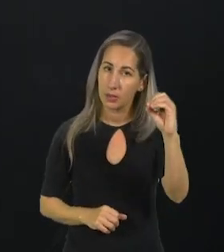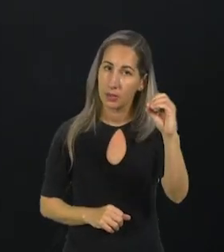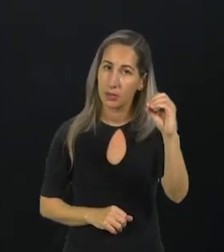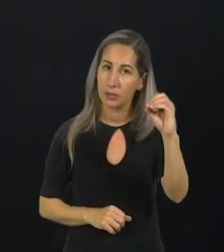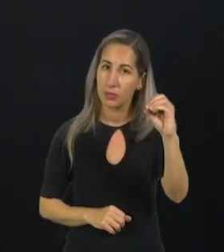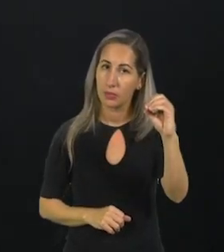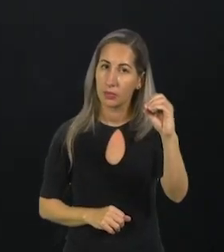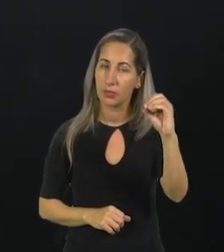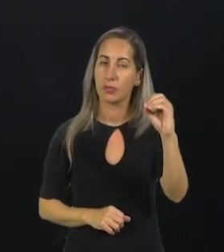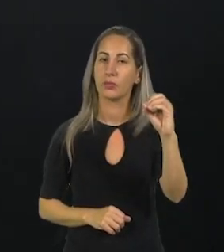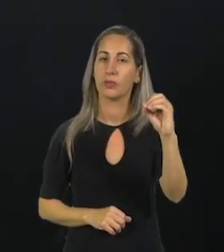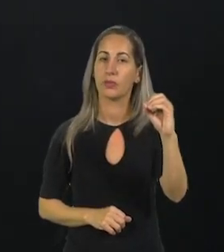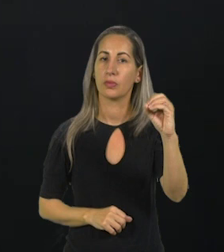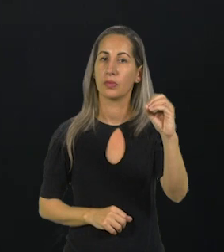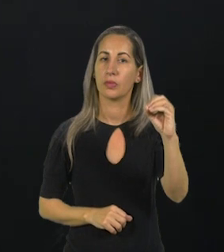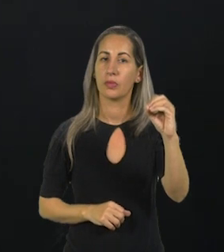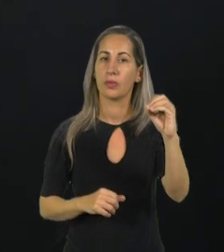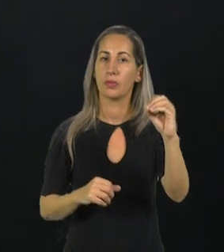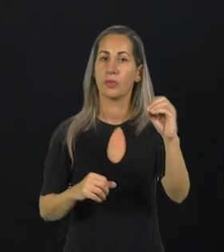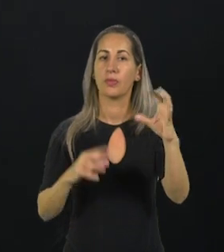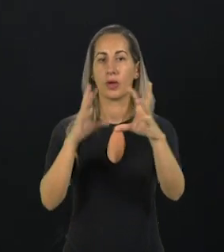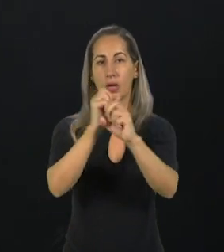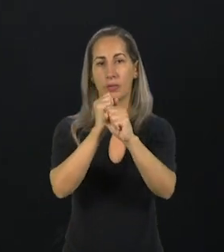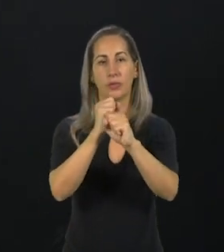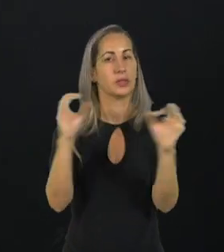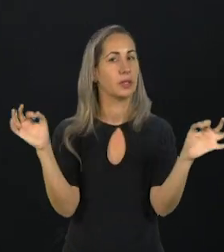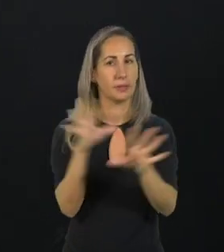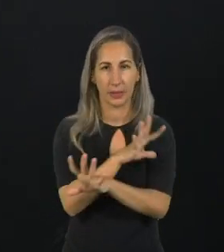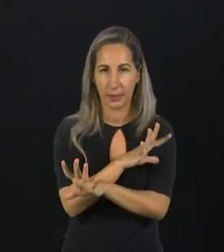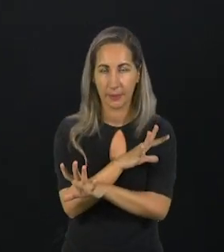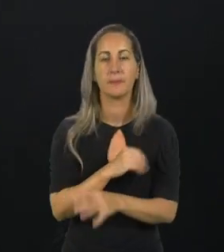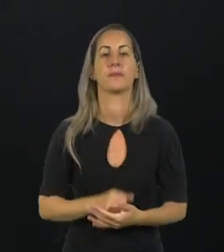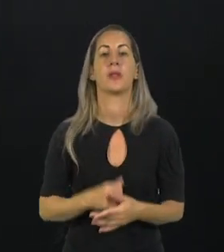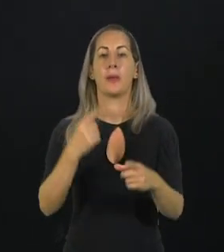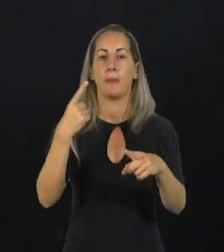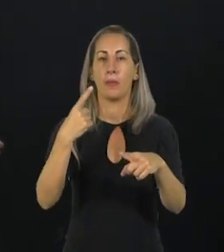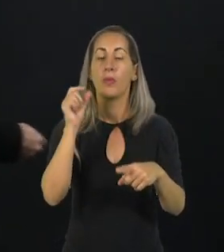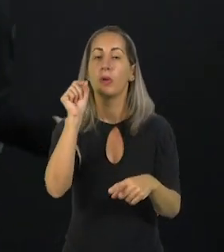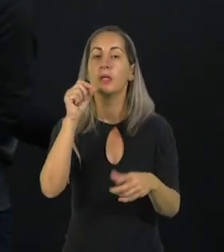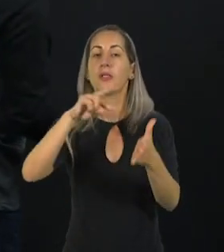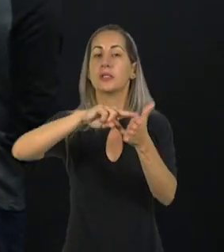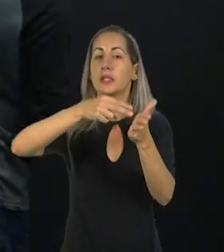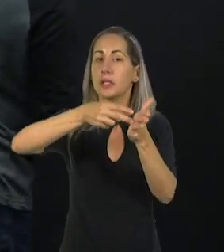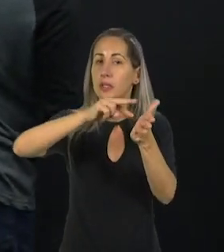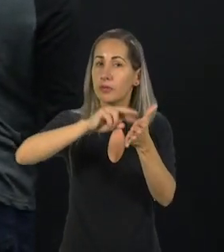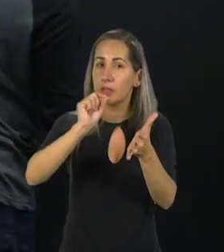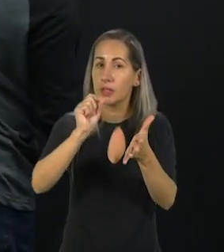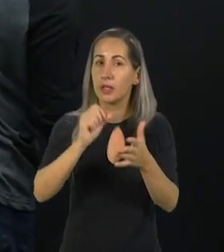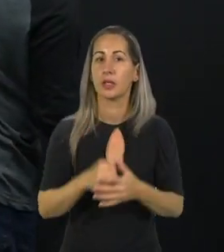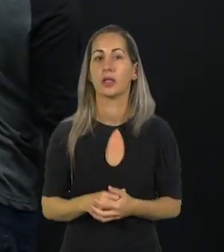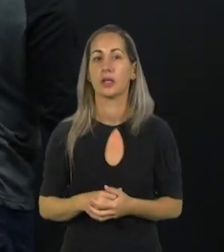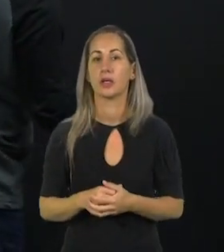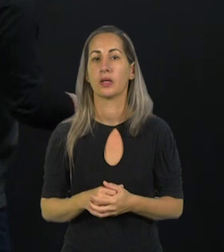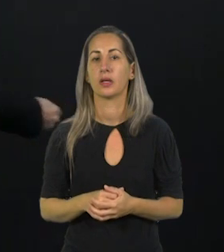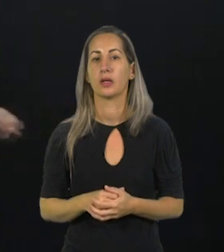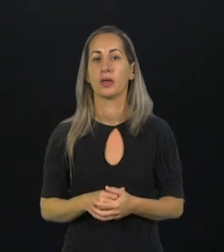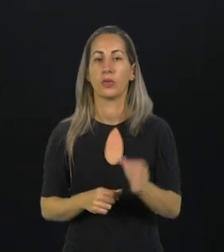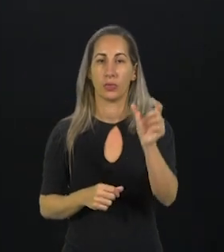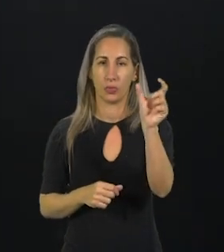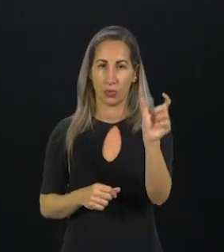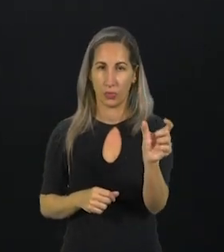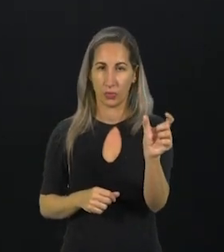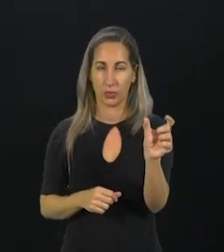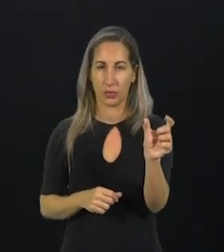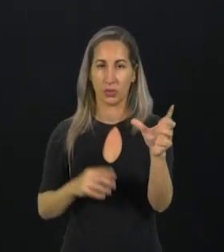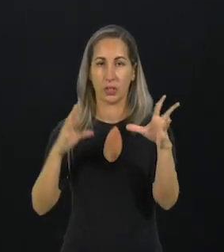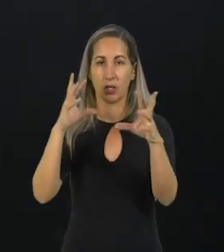0, automaticamente, então, a nossa divisão aqui acabou. O que isso quer dizer? Que o nosso quociente é